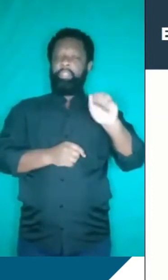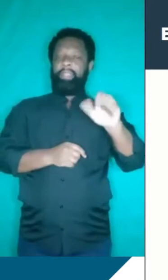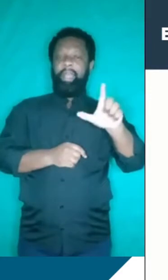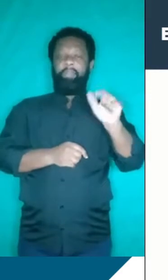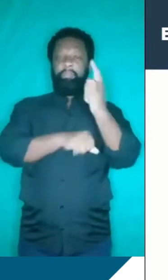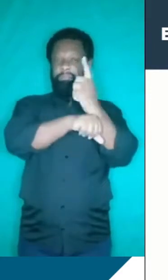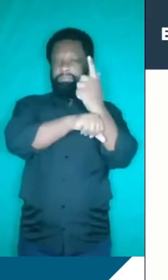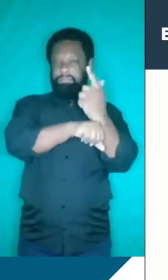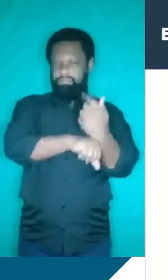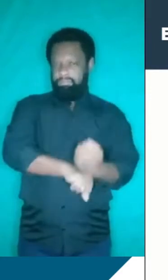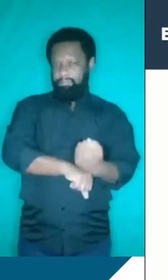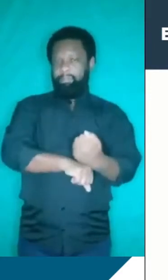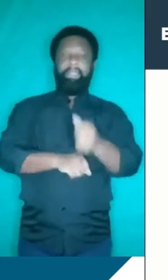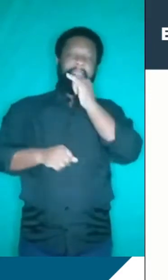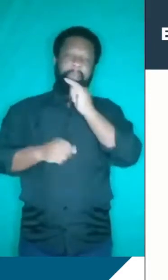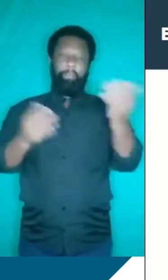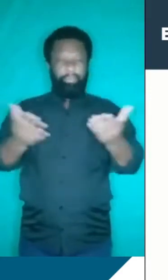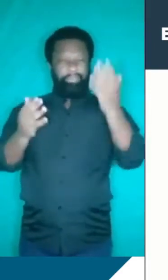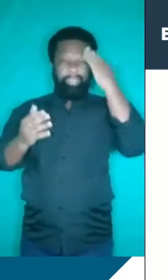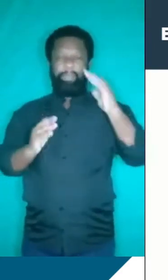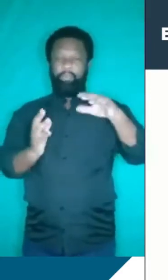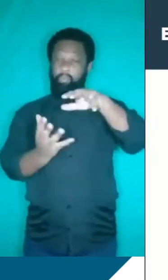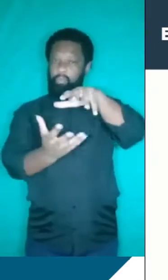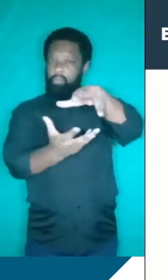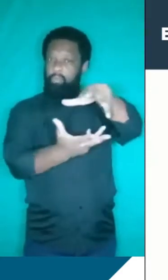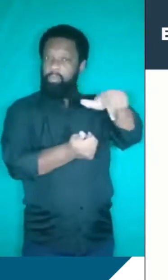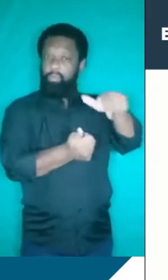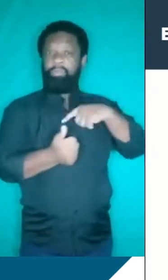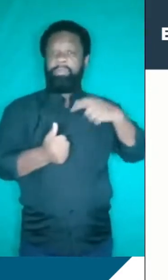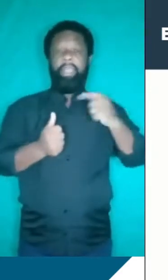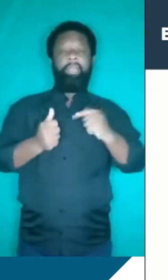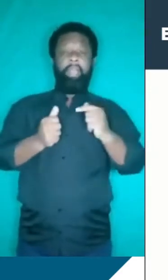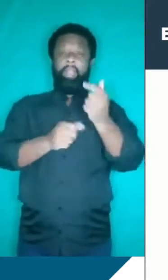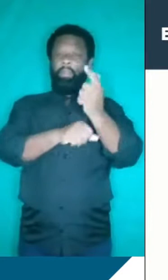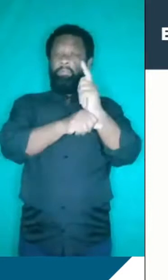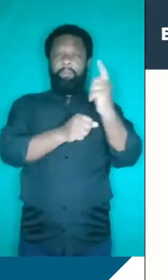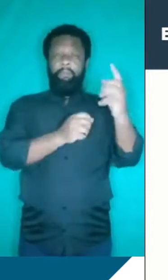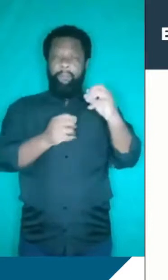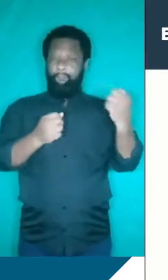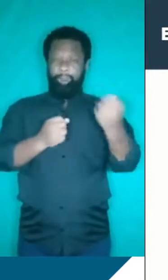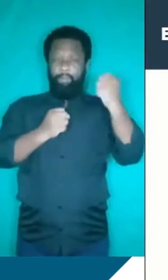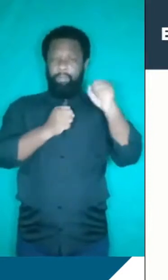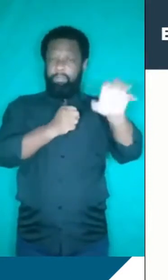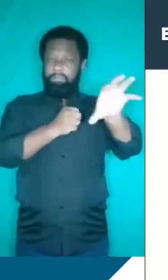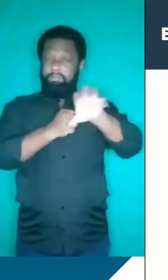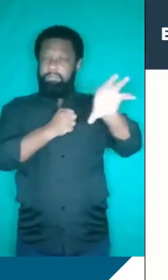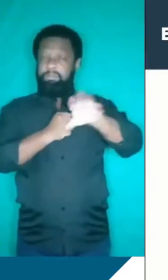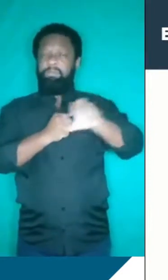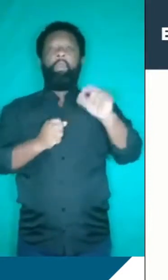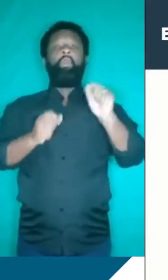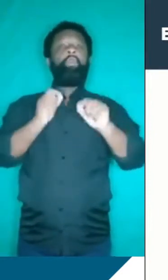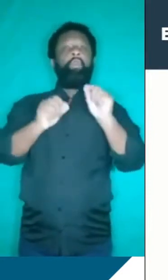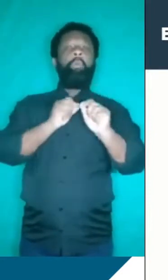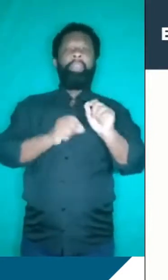Vocês sabem que no planeta que vivemos existe um campo, né, gravitacional. A gente chama esse campo